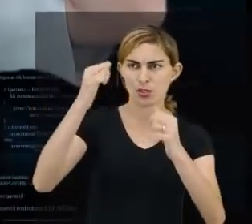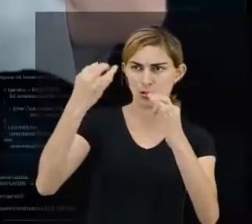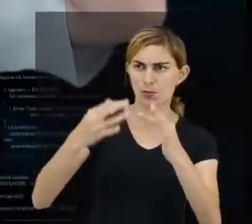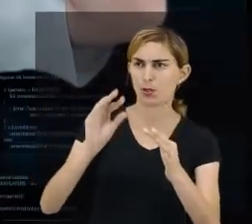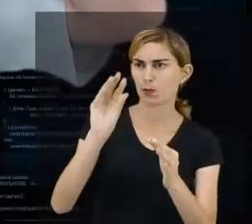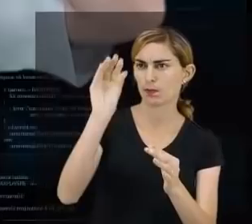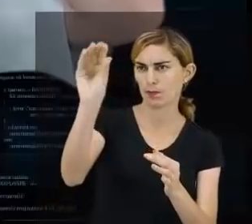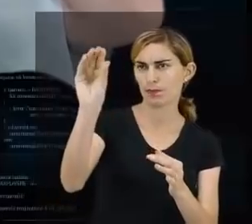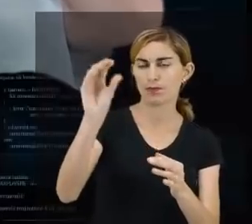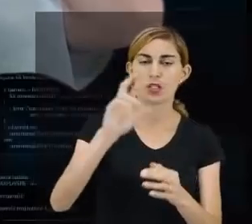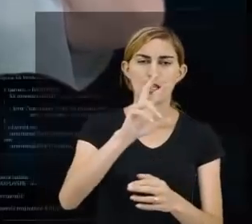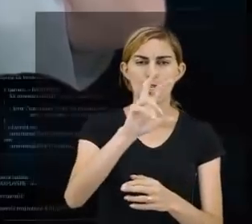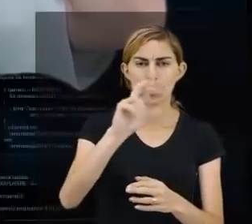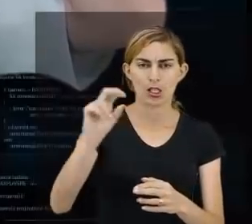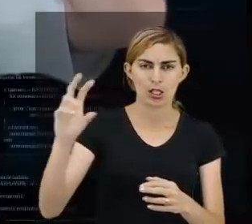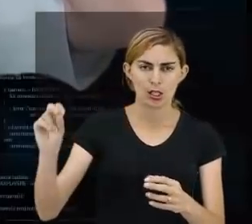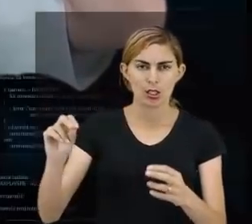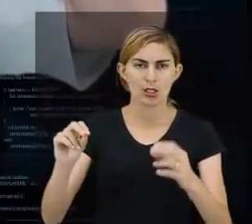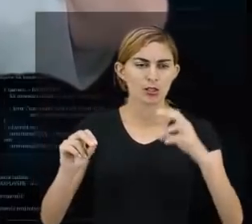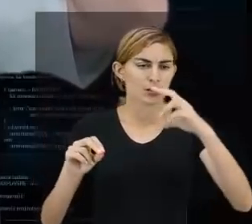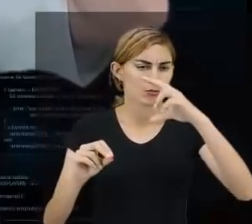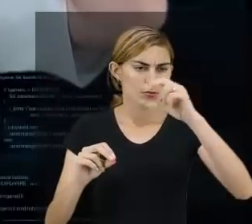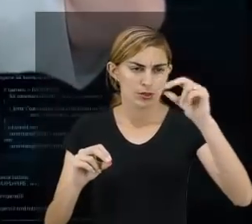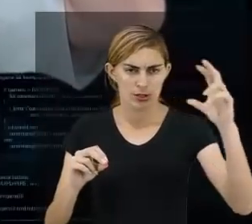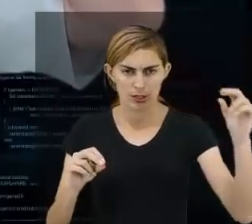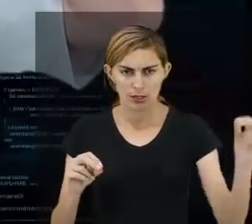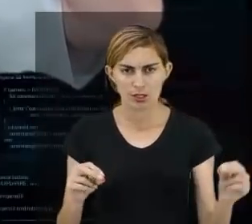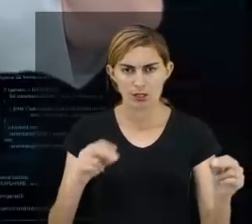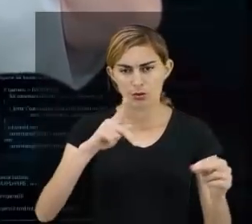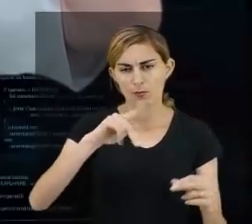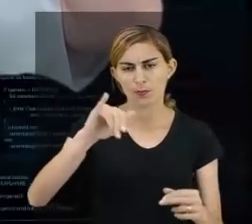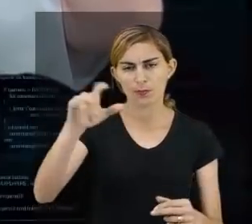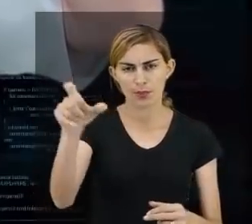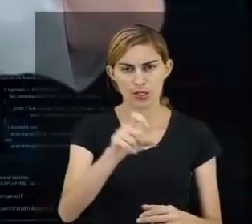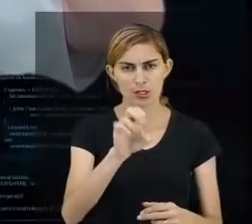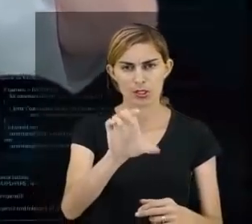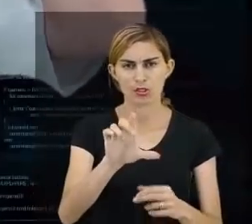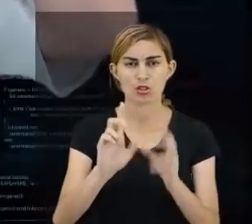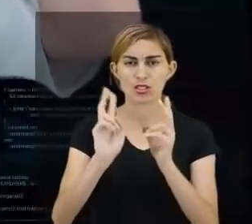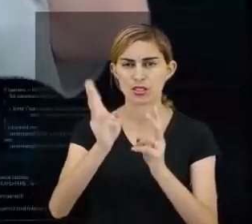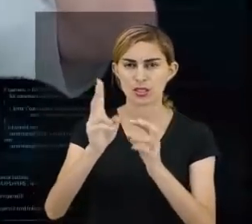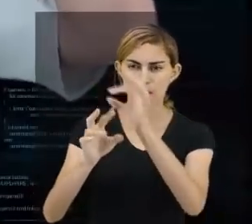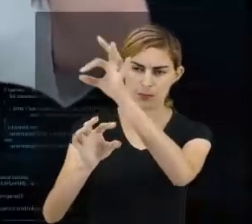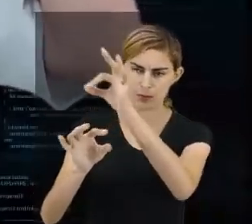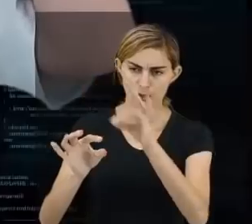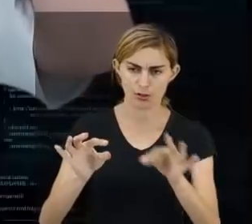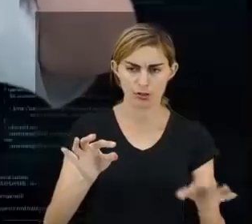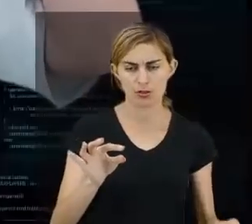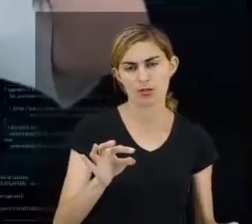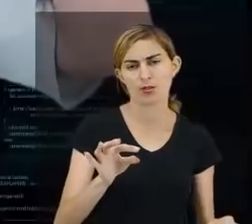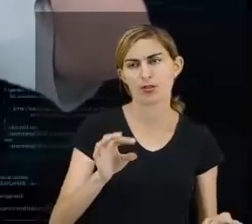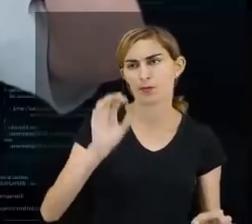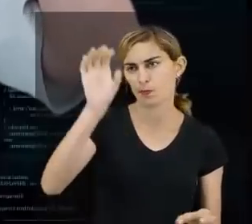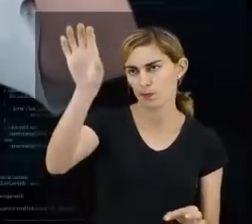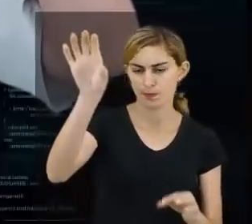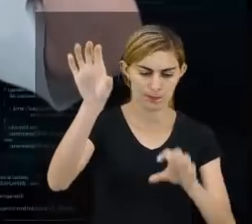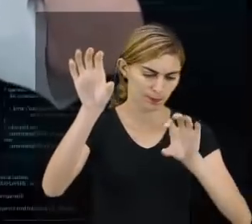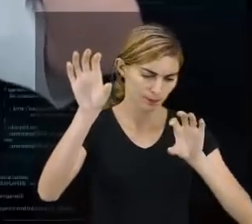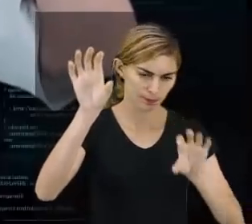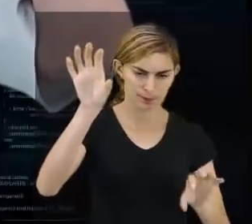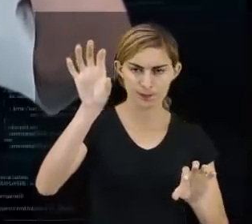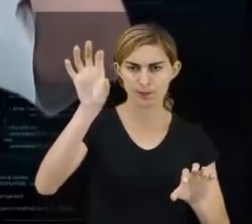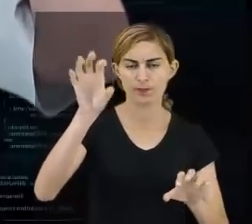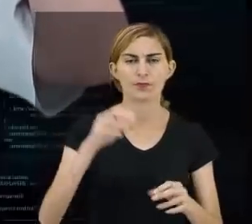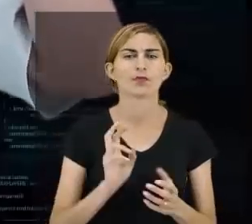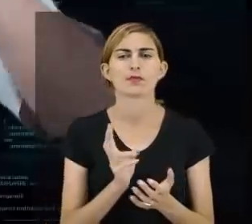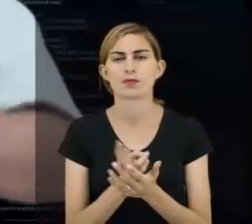define que vai ser 500 por 500 pixels, ele sempre vai exibir aqui, independente do redimensionamento